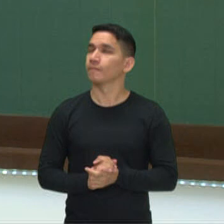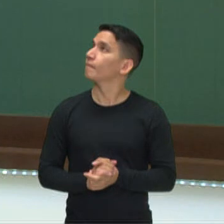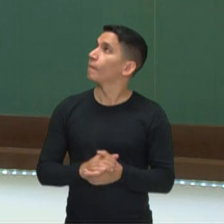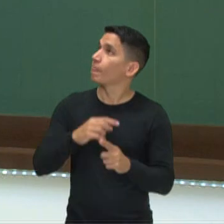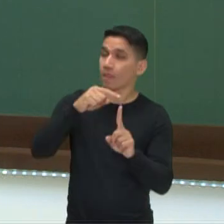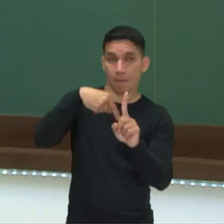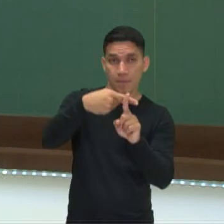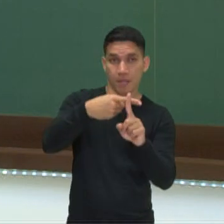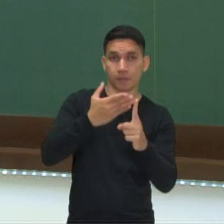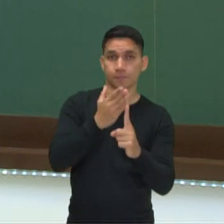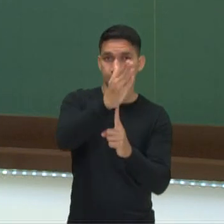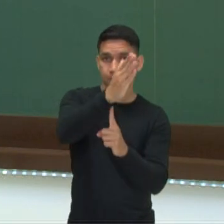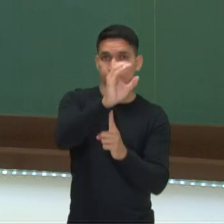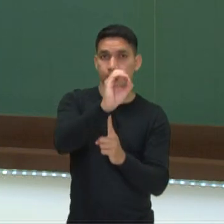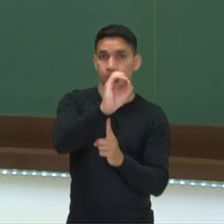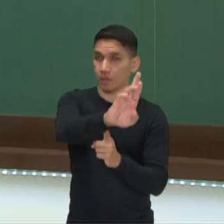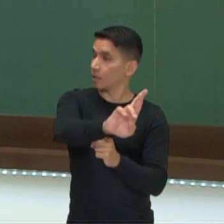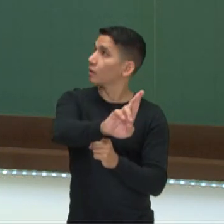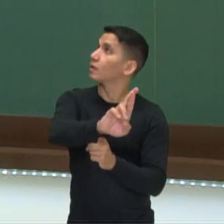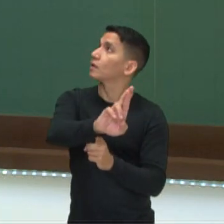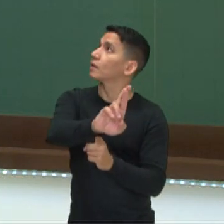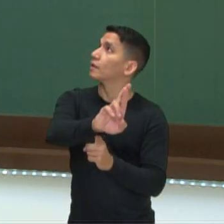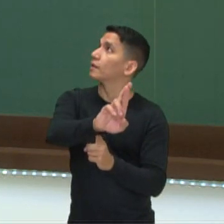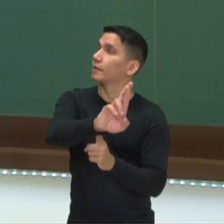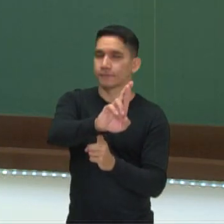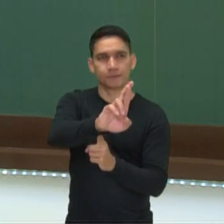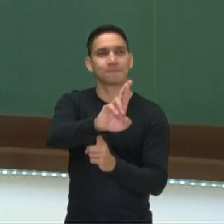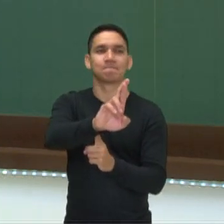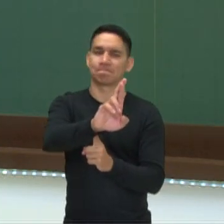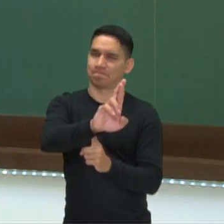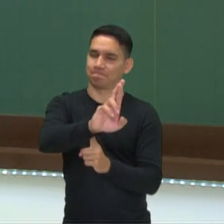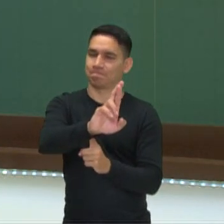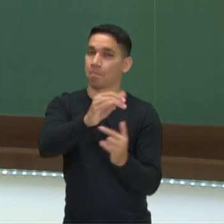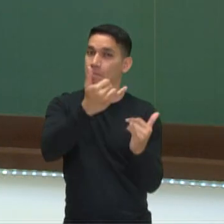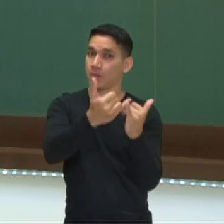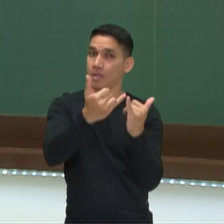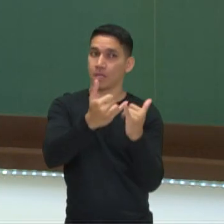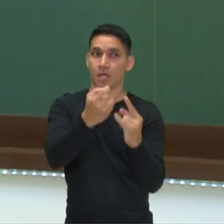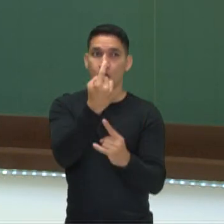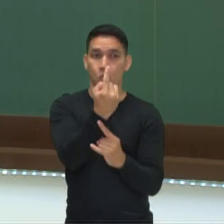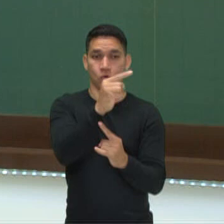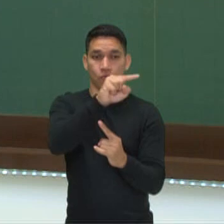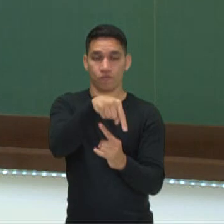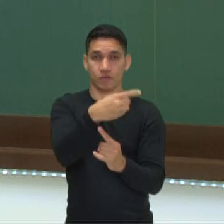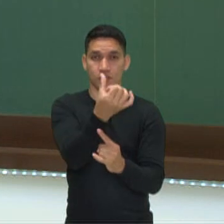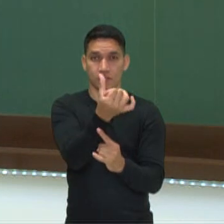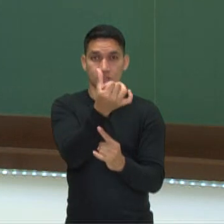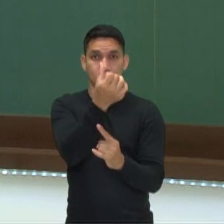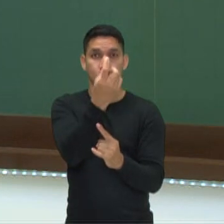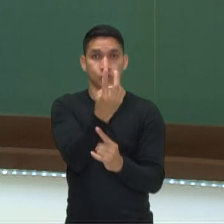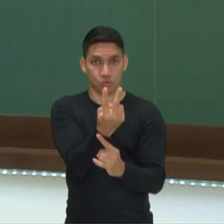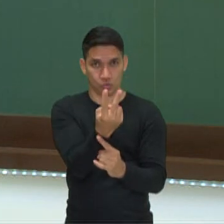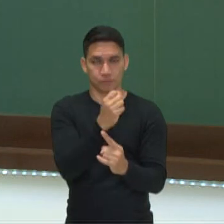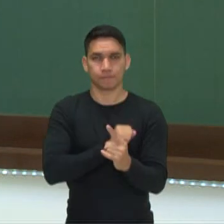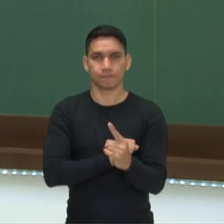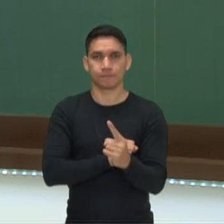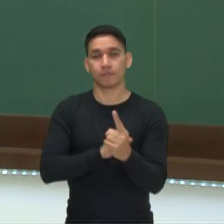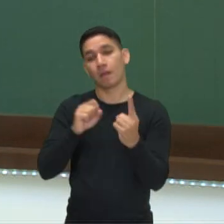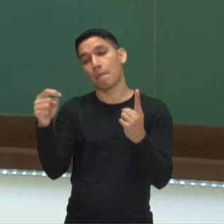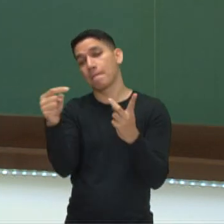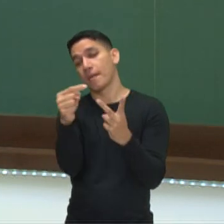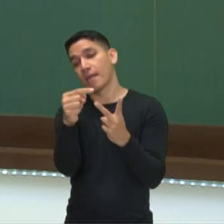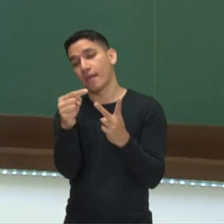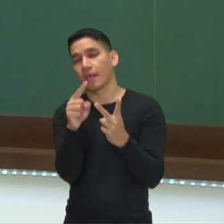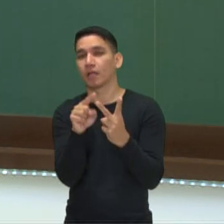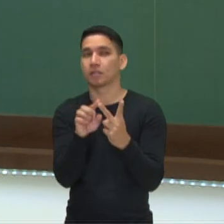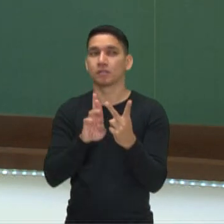mais 92,5 dividido por 57, aproximadamente 1,62. 0 menos